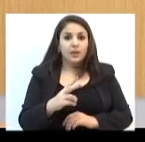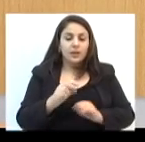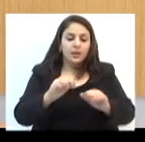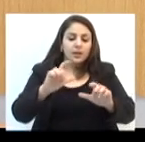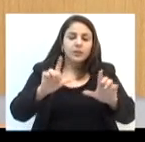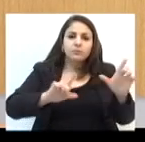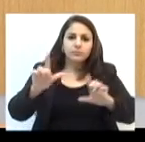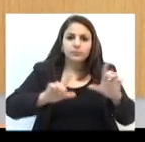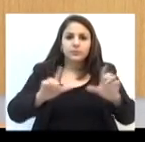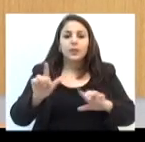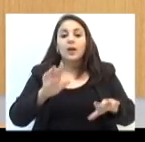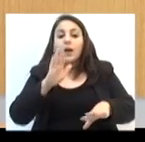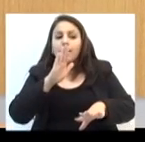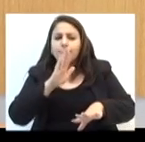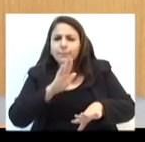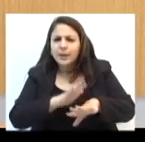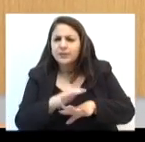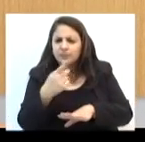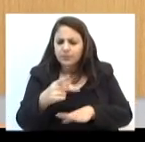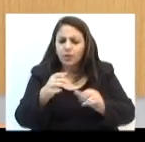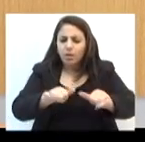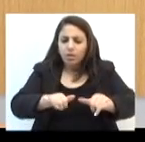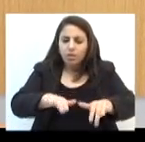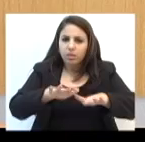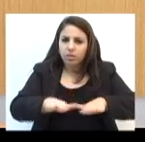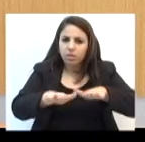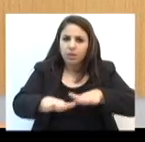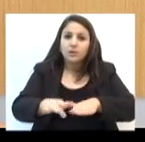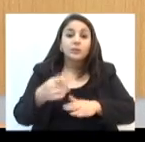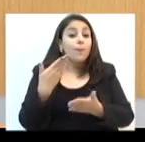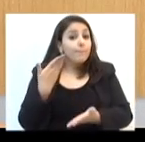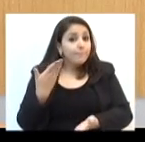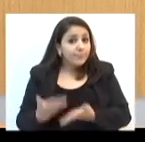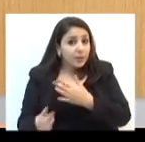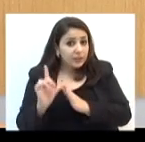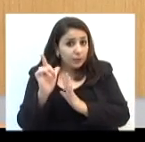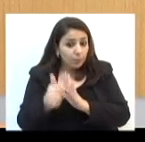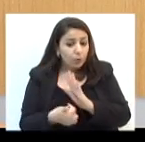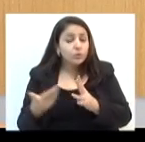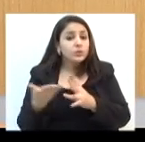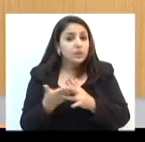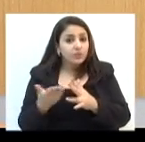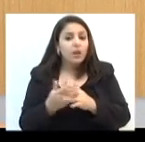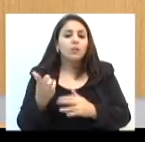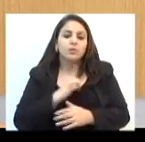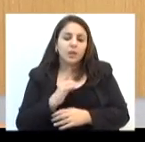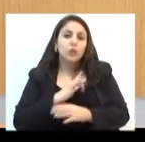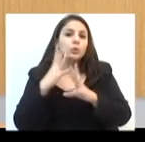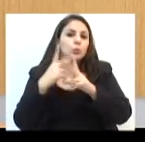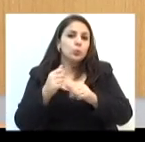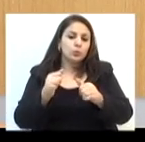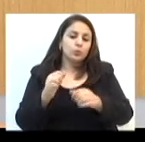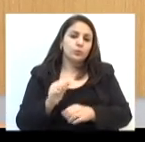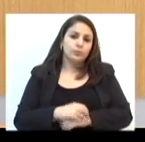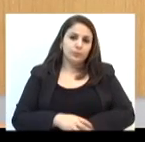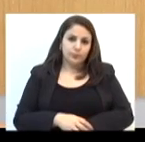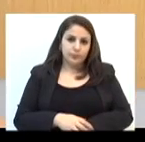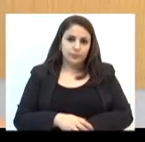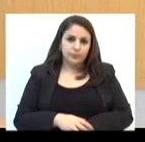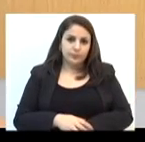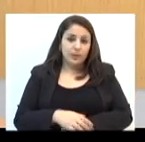esta e outras manifestações, não perca a reprise da plenária, que vai ao ar daqui a pouco, logo após o Jornal da